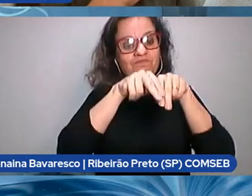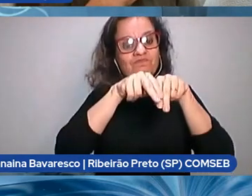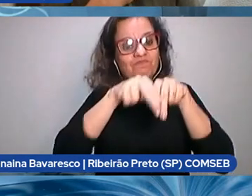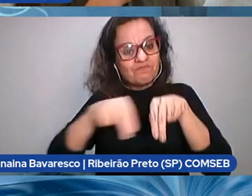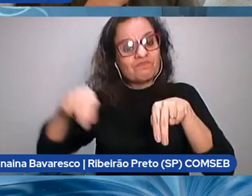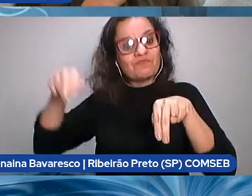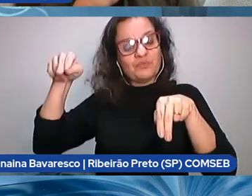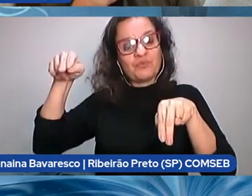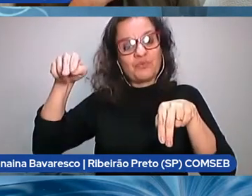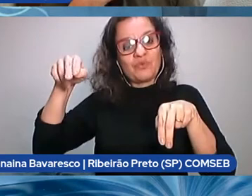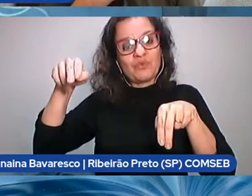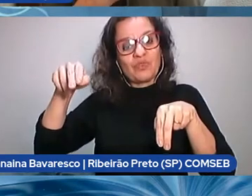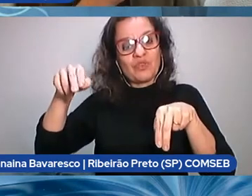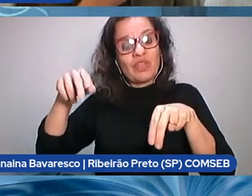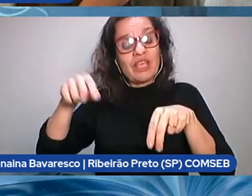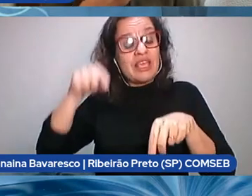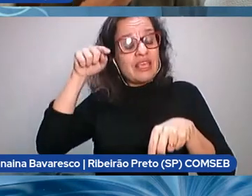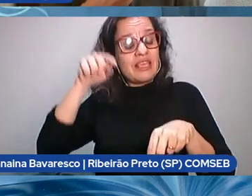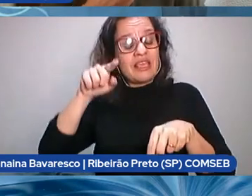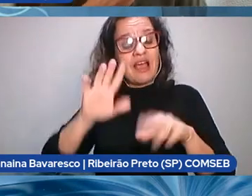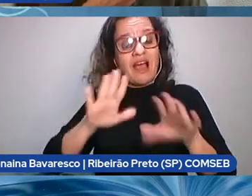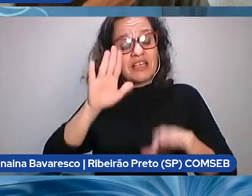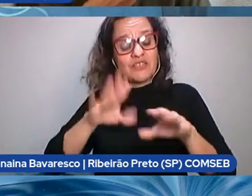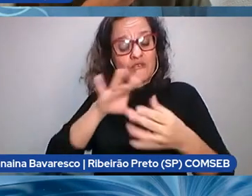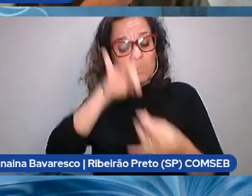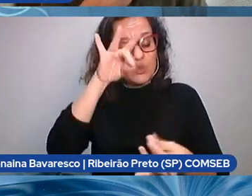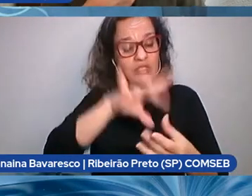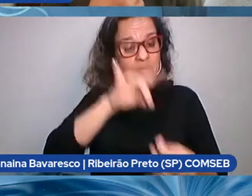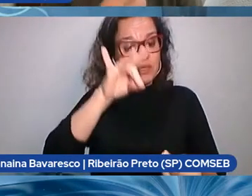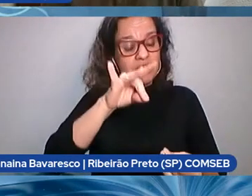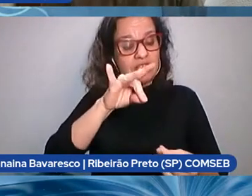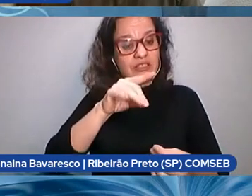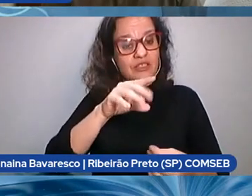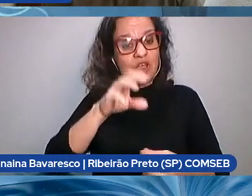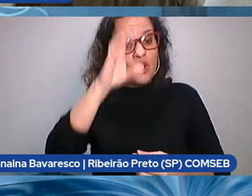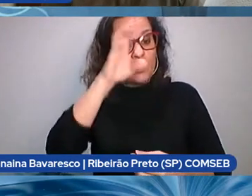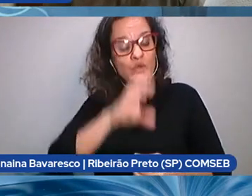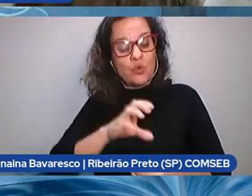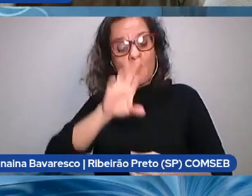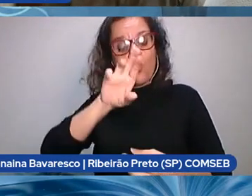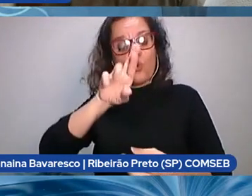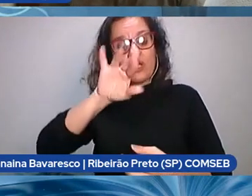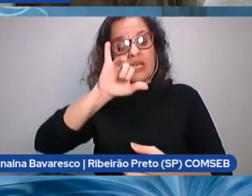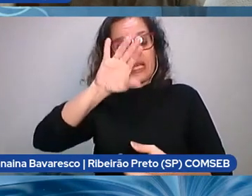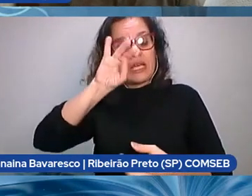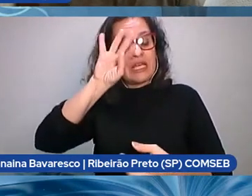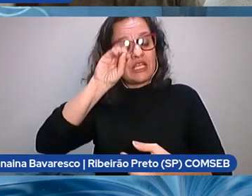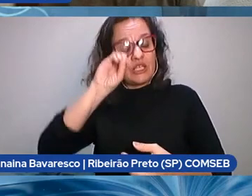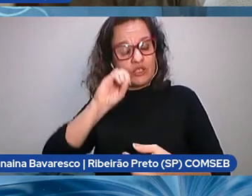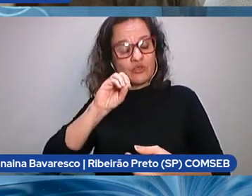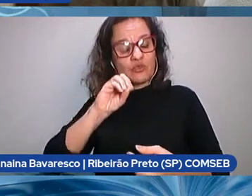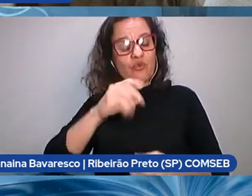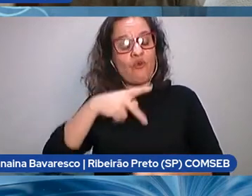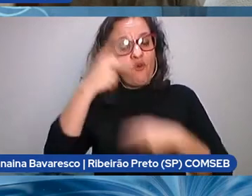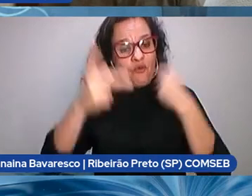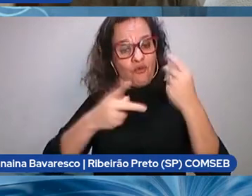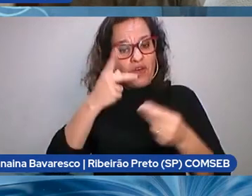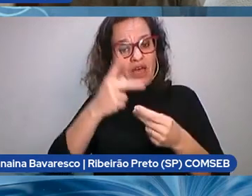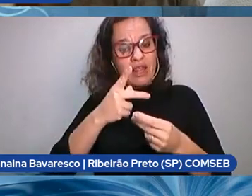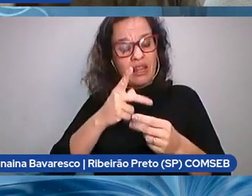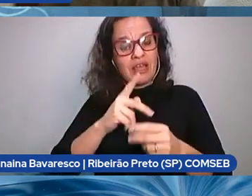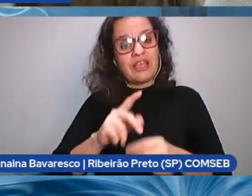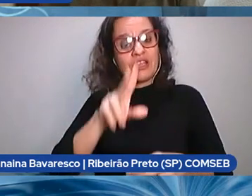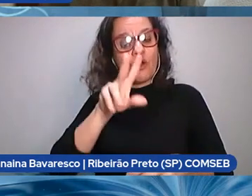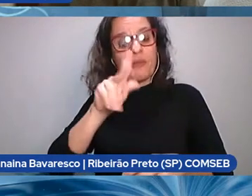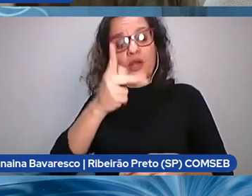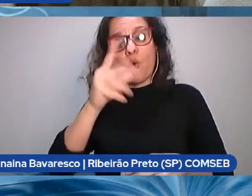seja para essa entidade, o espírito, que o Cristo leciona, e não para o homo sapiens. Diferente de nos vermos